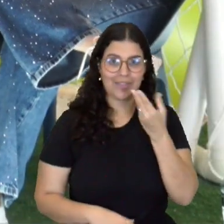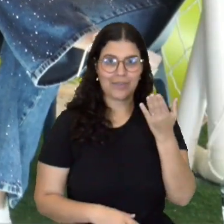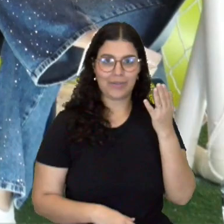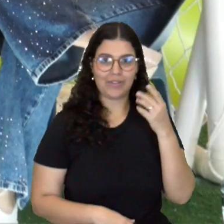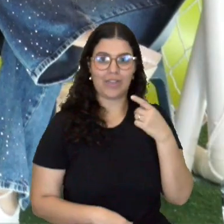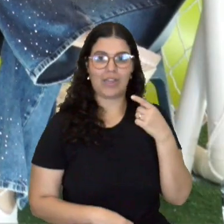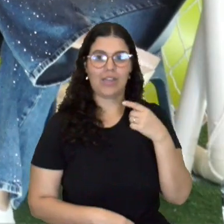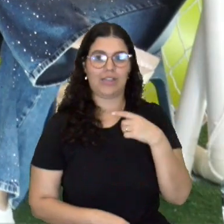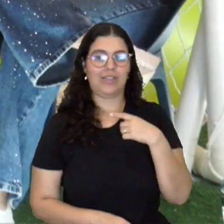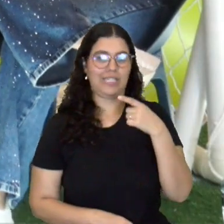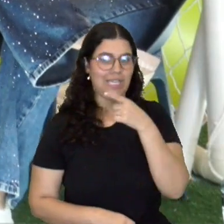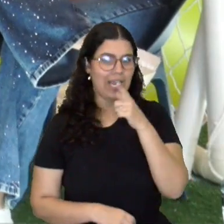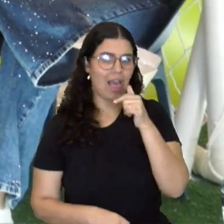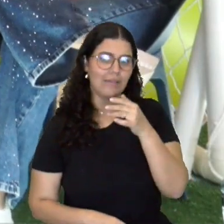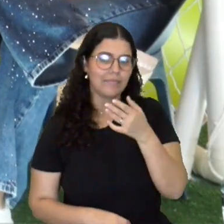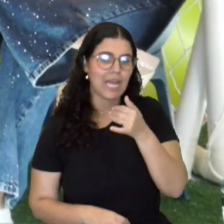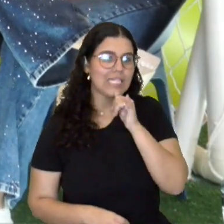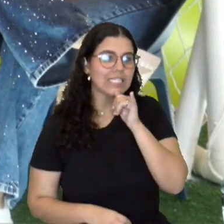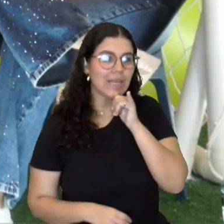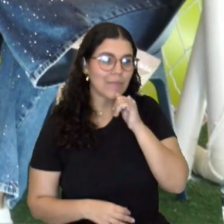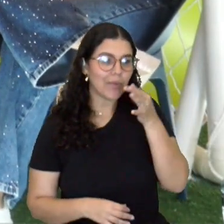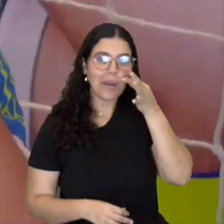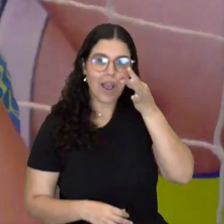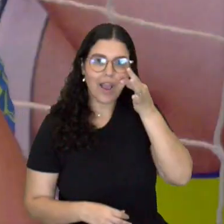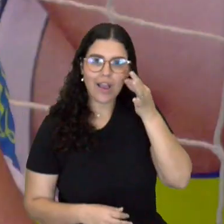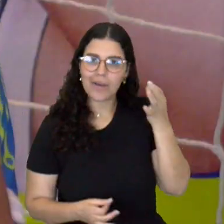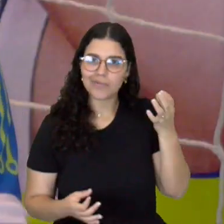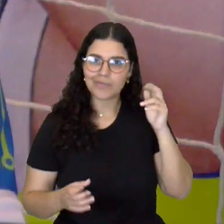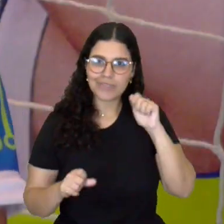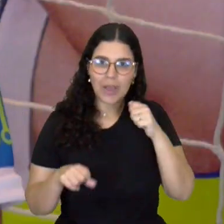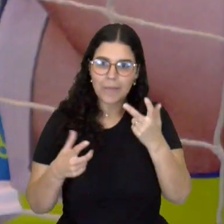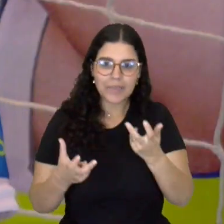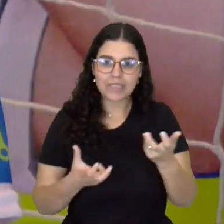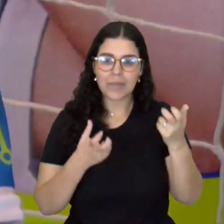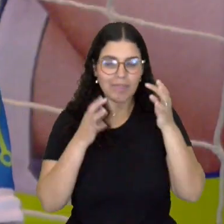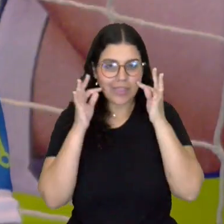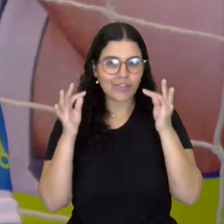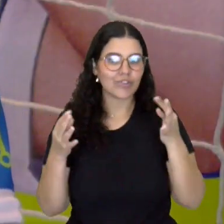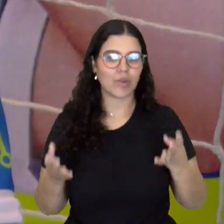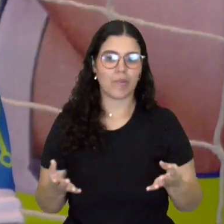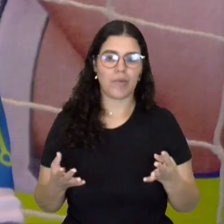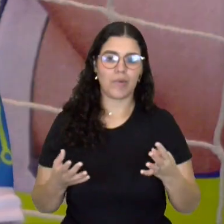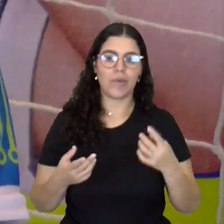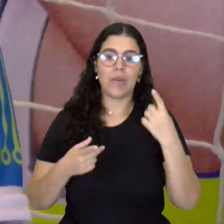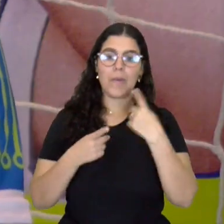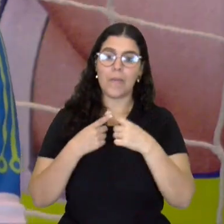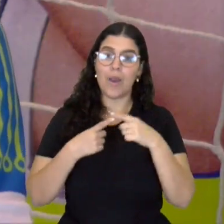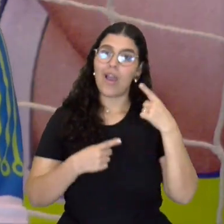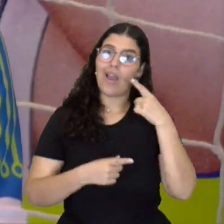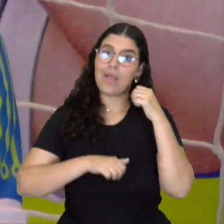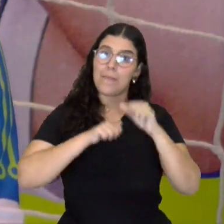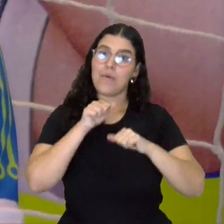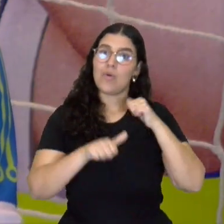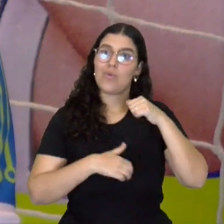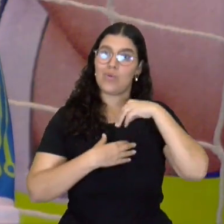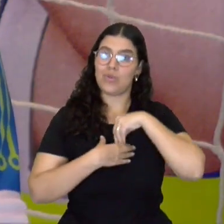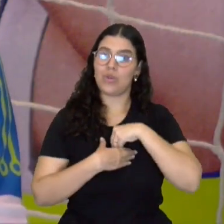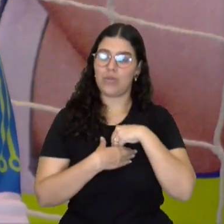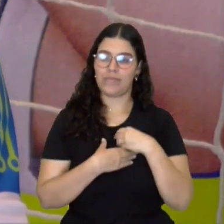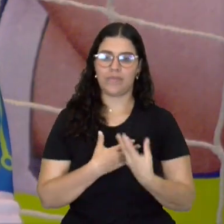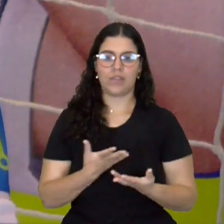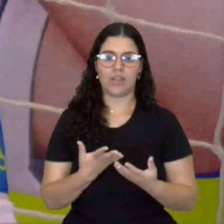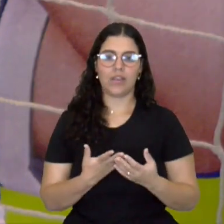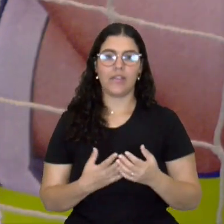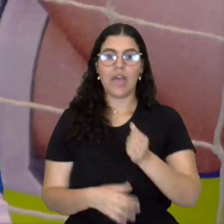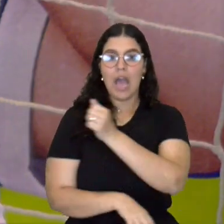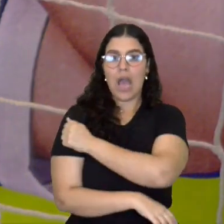Então, o que eu vejo aqui em Silvestre, dando um relato dele, eu vejo todo dia na minha sala de aula. Então, independente do aluno ele